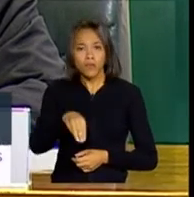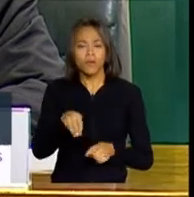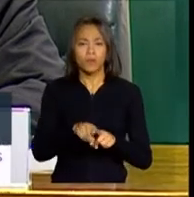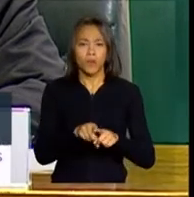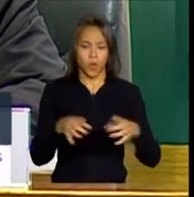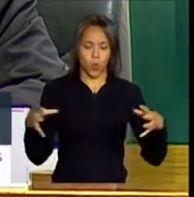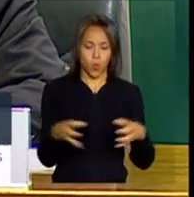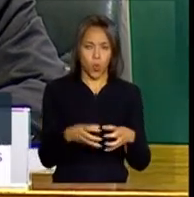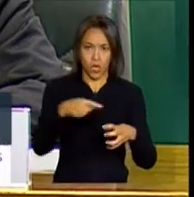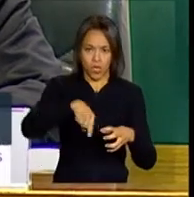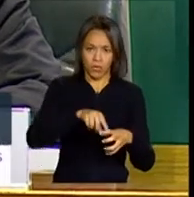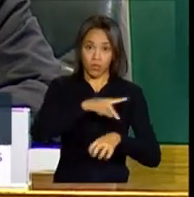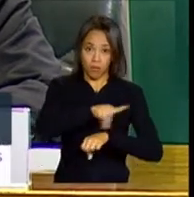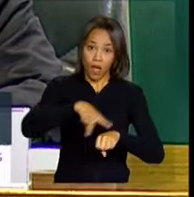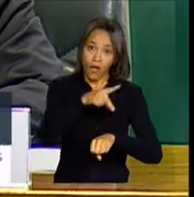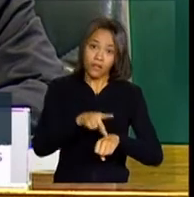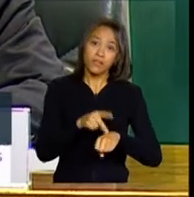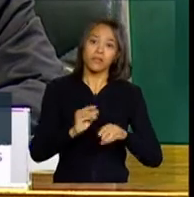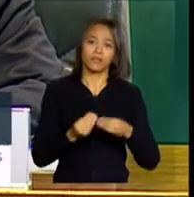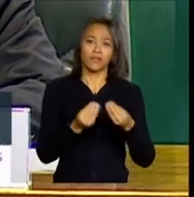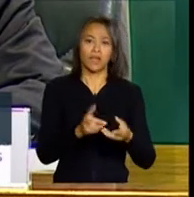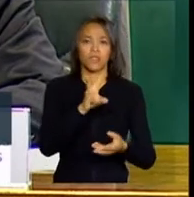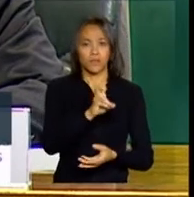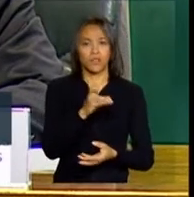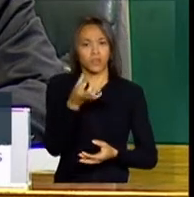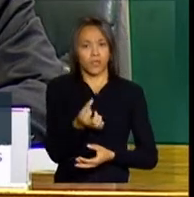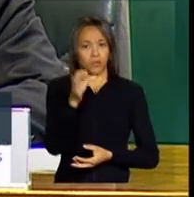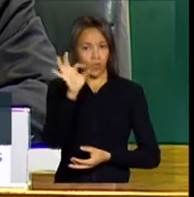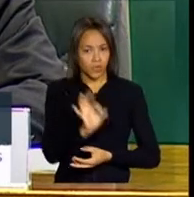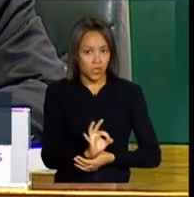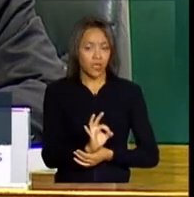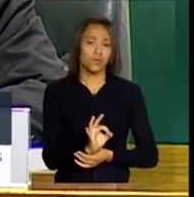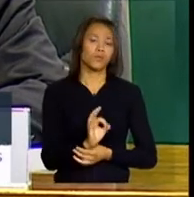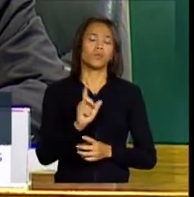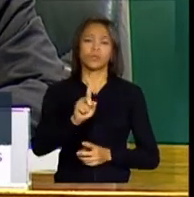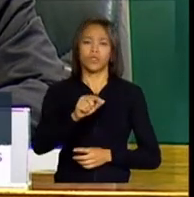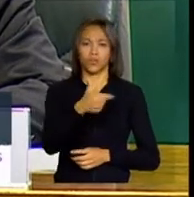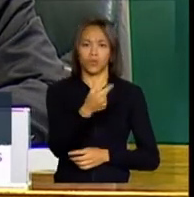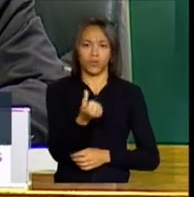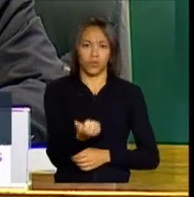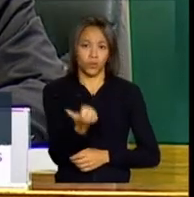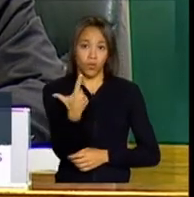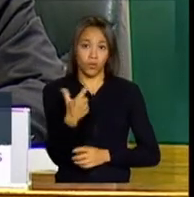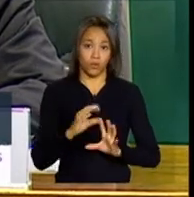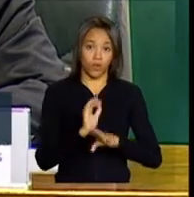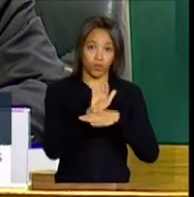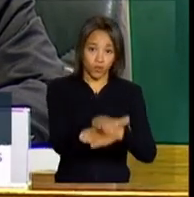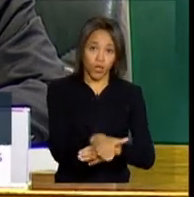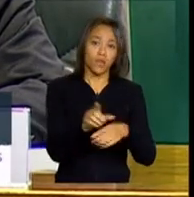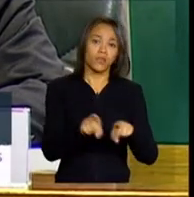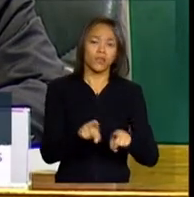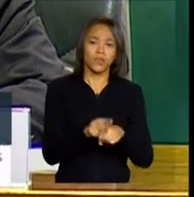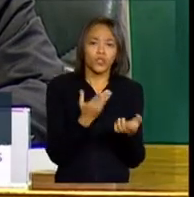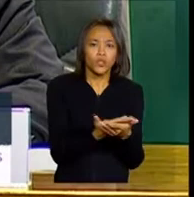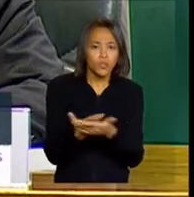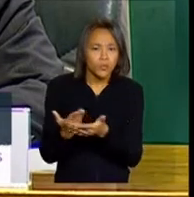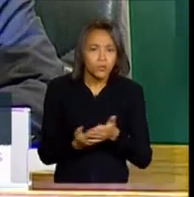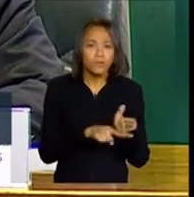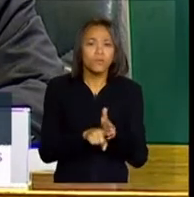deverão contribuir com cerca de 56% do crescimento do PIB Mundial em 2012 e segundo o estudo do Banco de